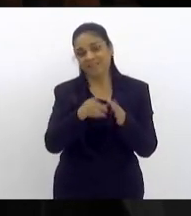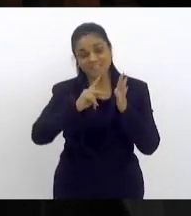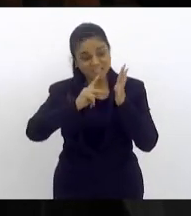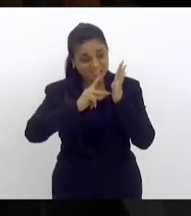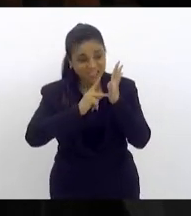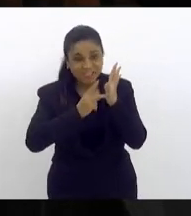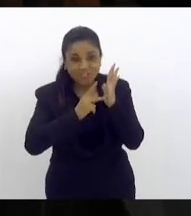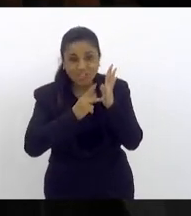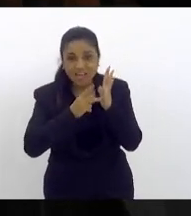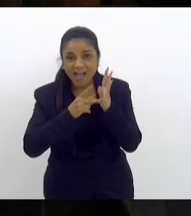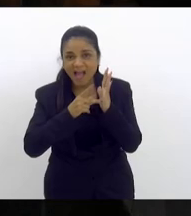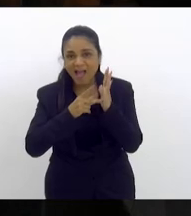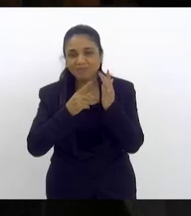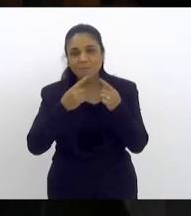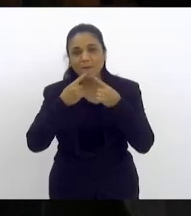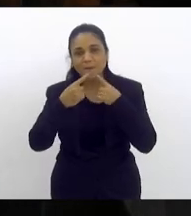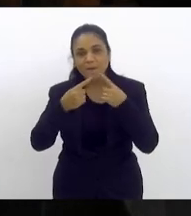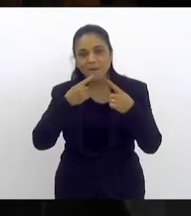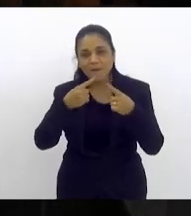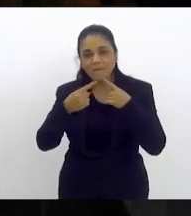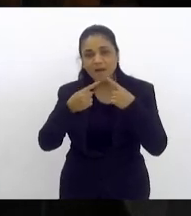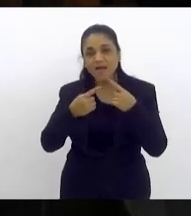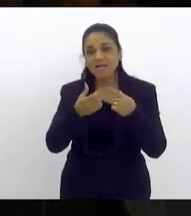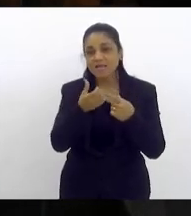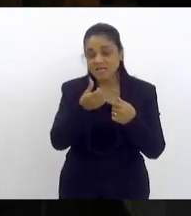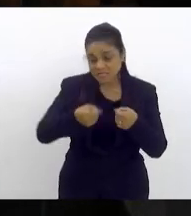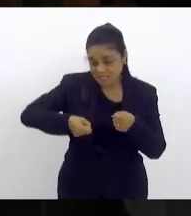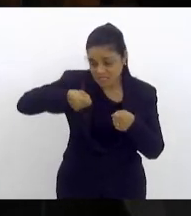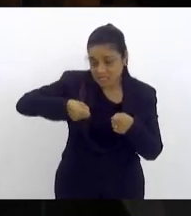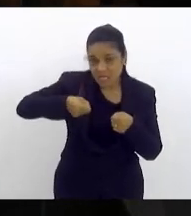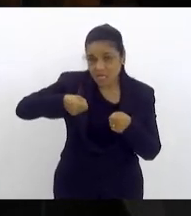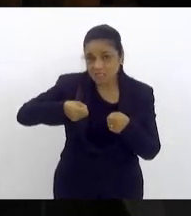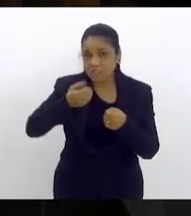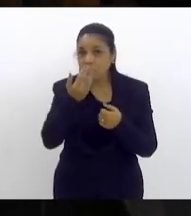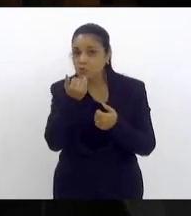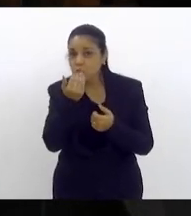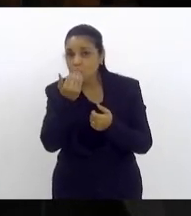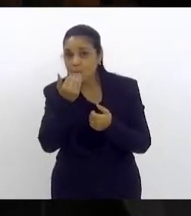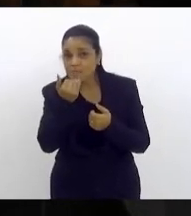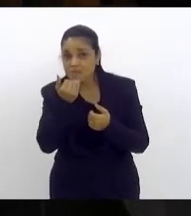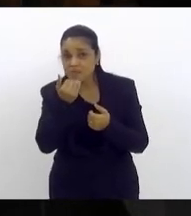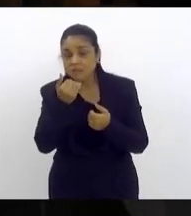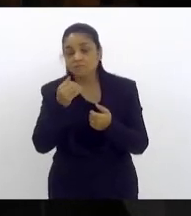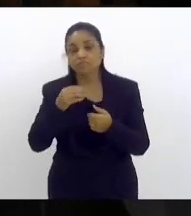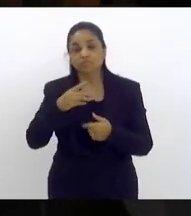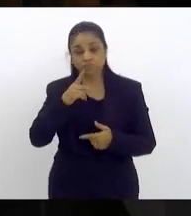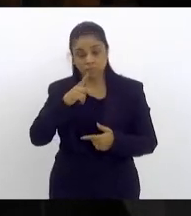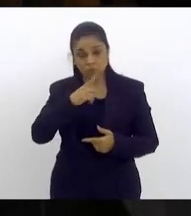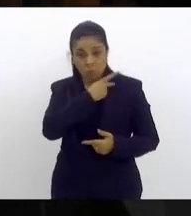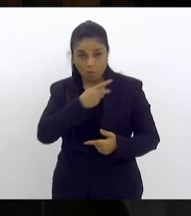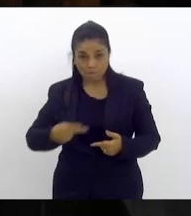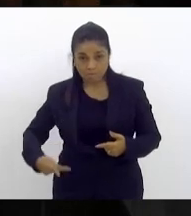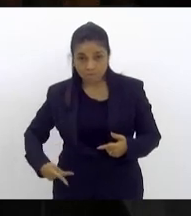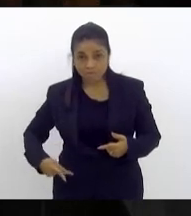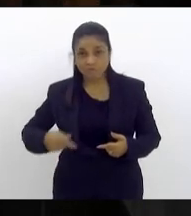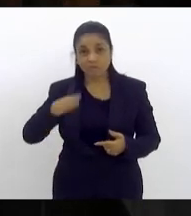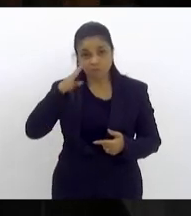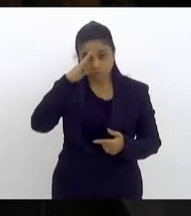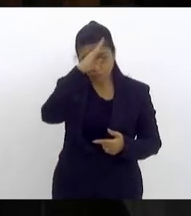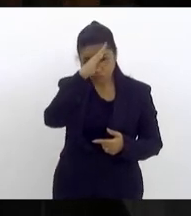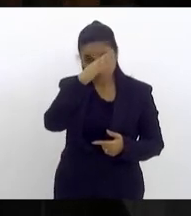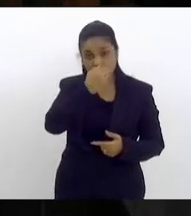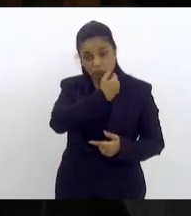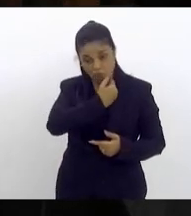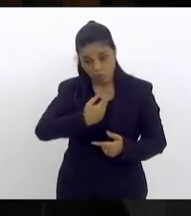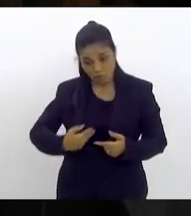Deputado tia Ju e havia ali cestas básicas que o presidente bolsonaro através do seu governo